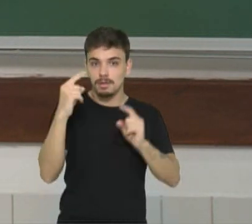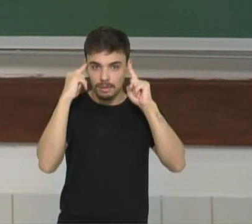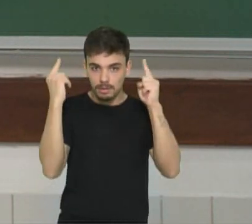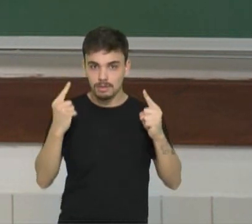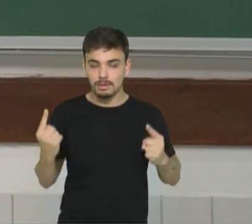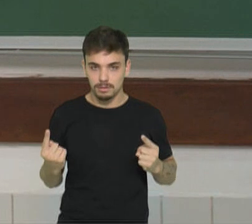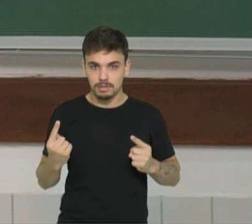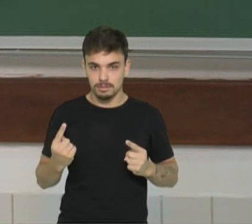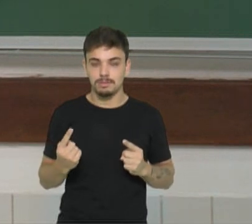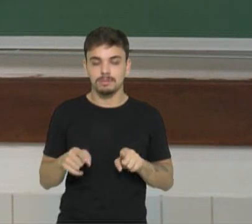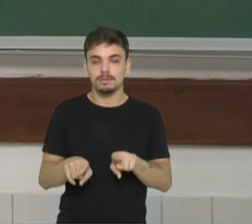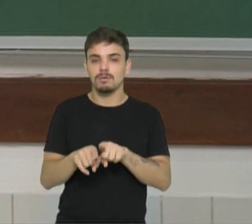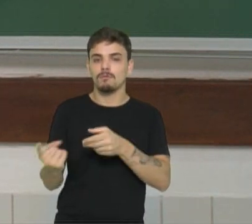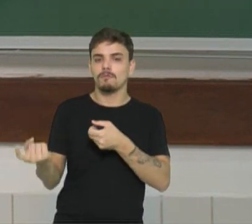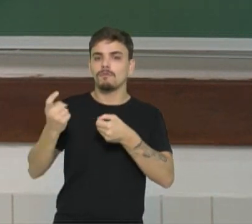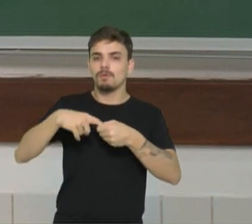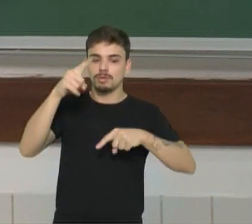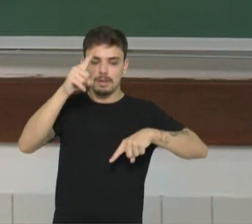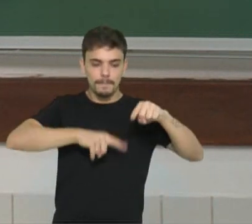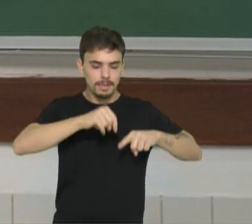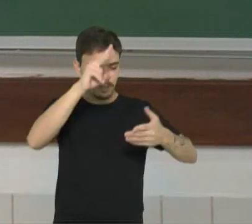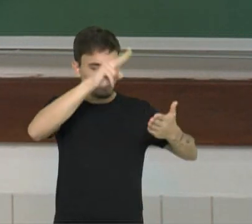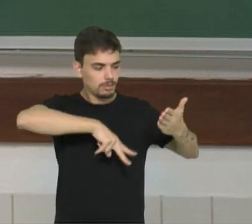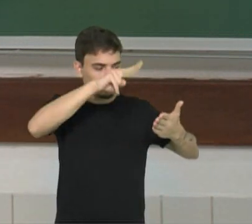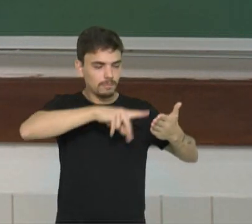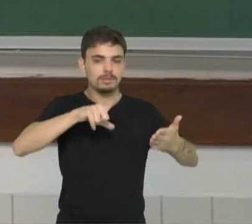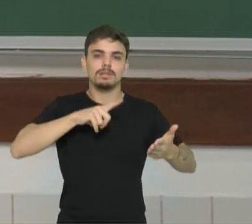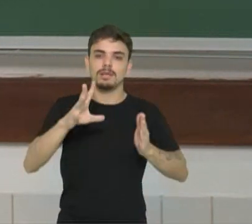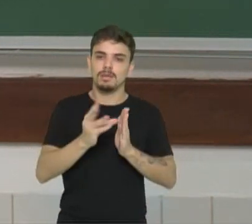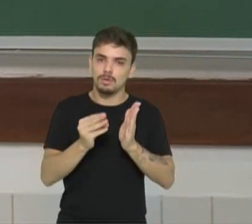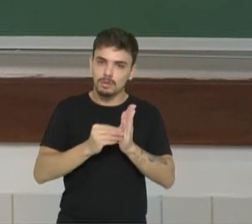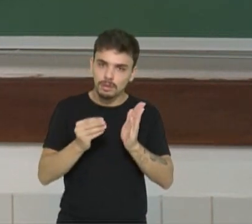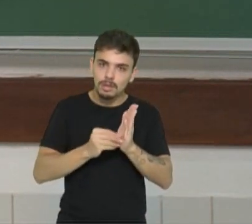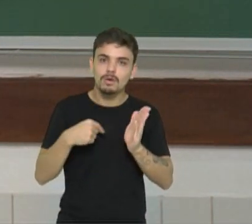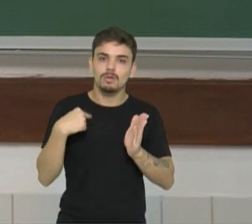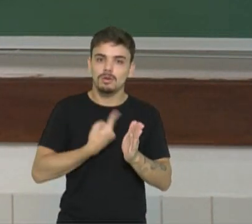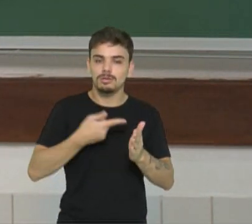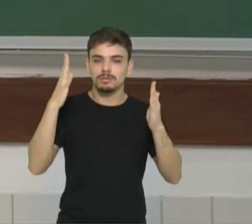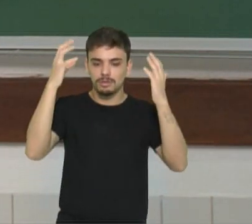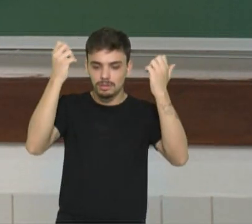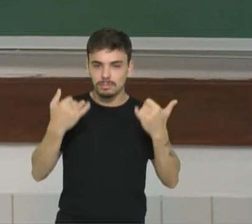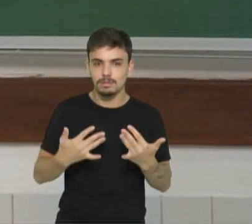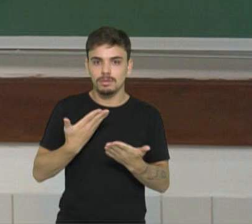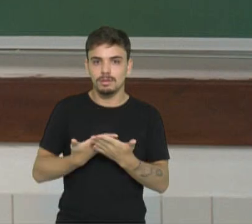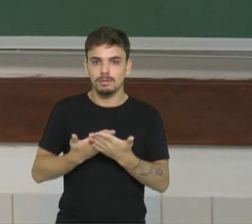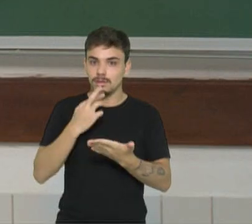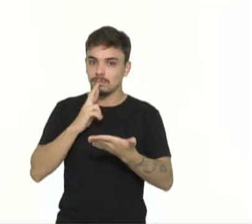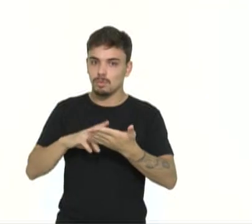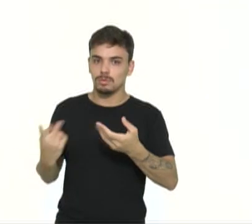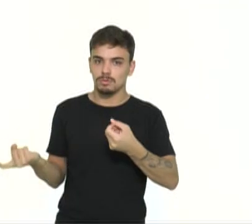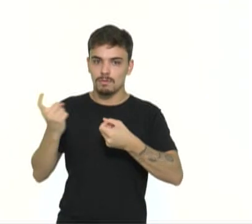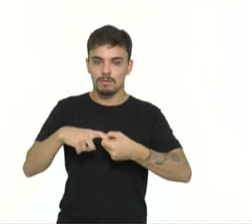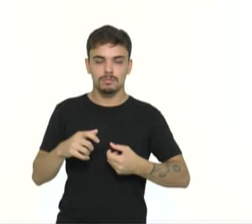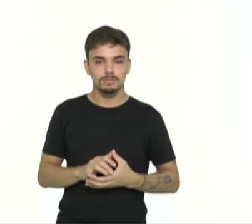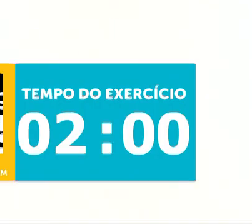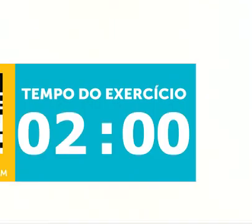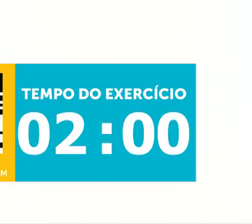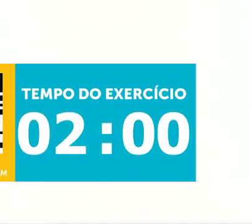inércia? Volta lá no seu material que você deve ter isso anotado, que nós falamos nas nossas aulas.